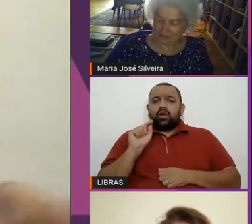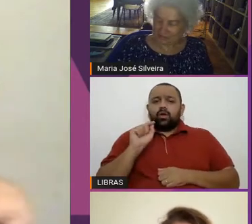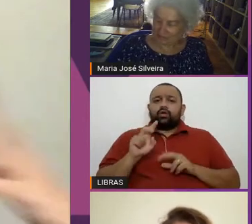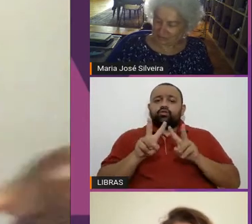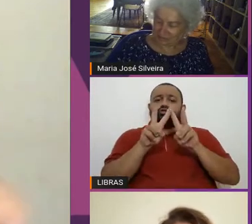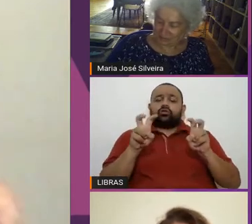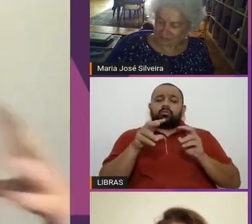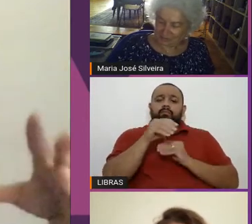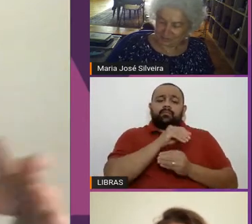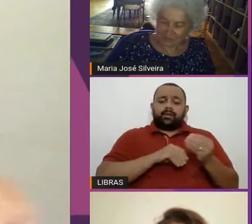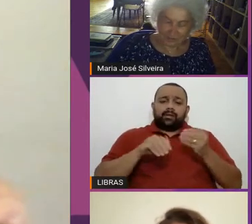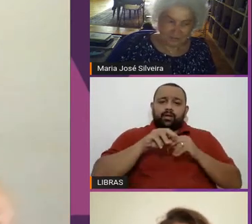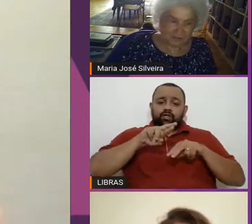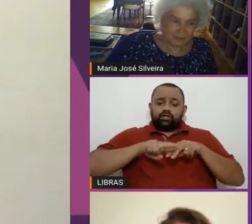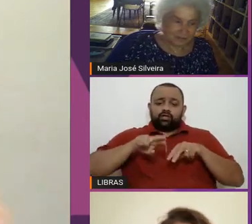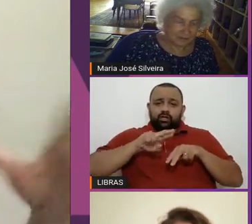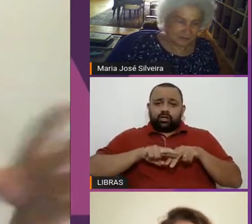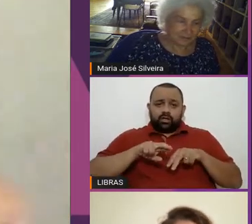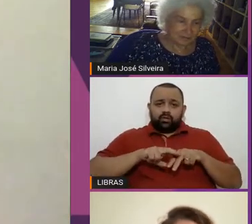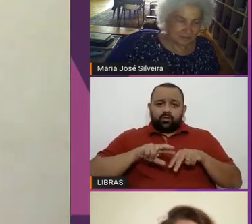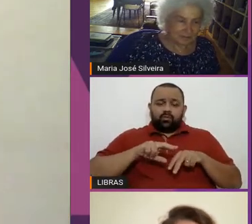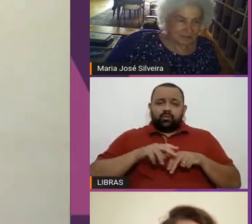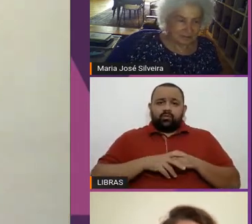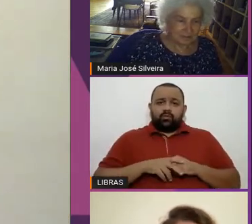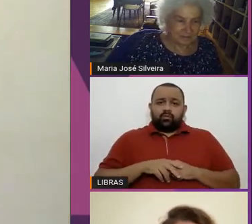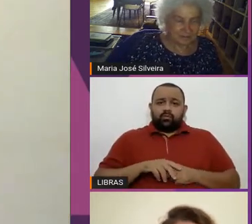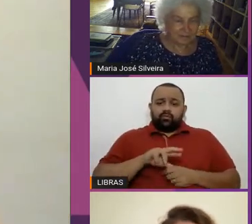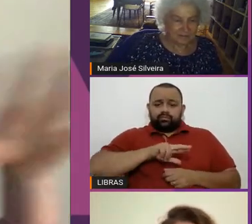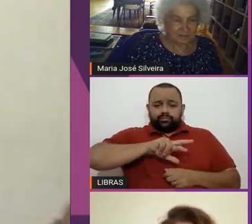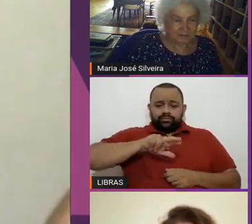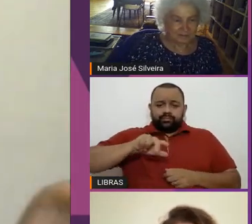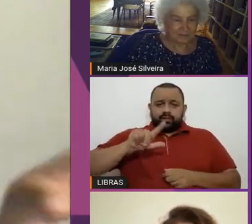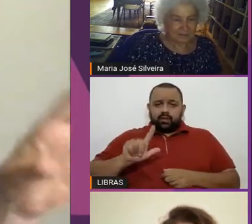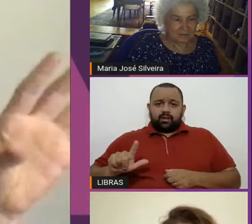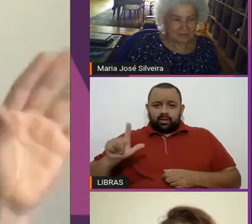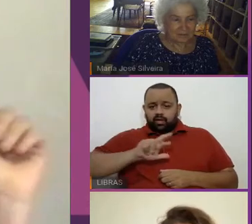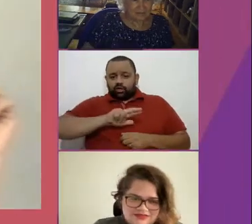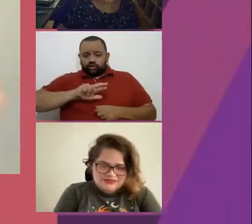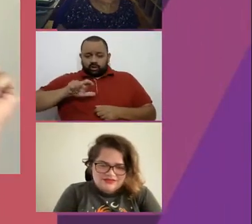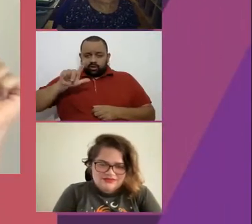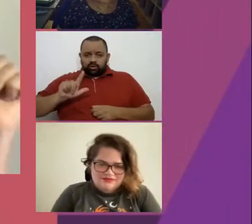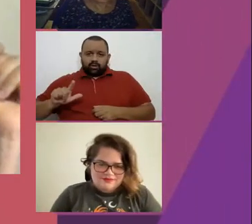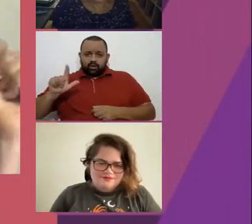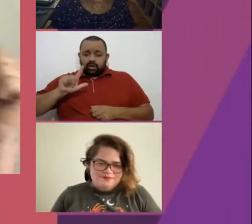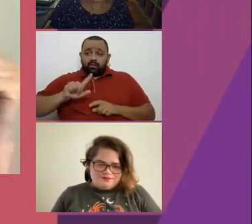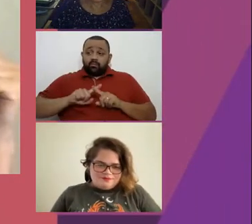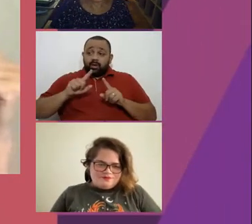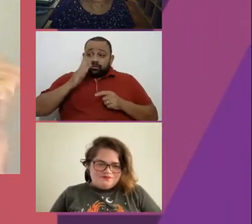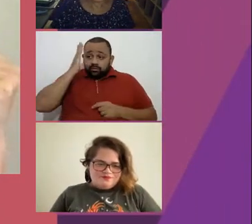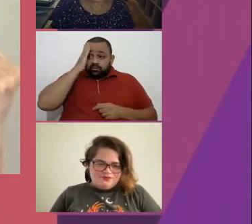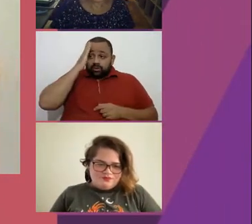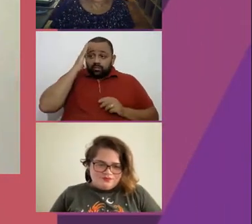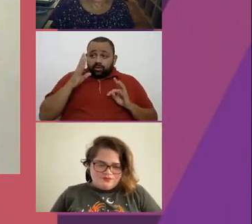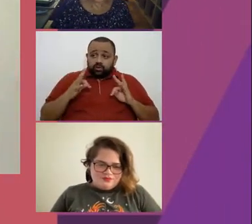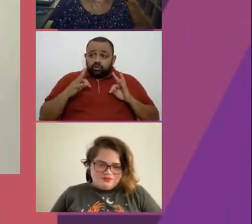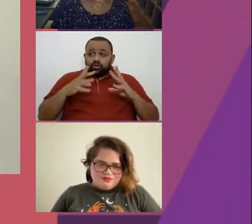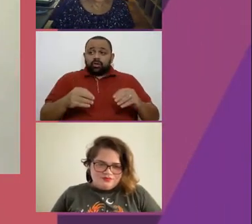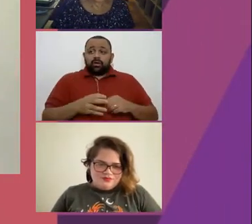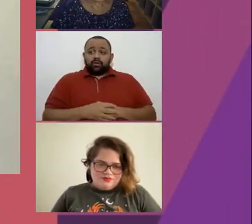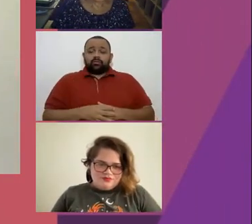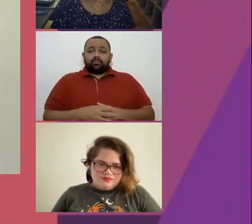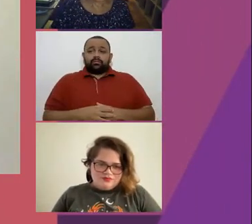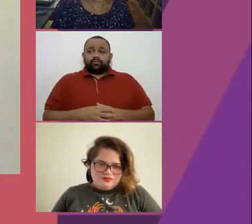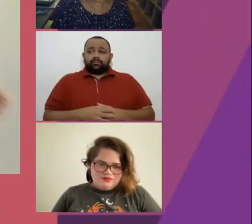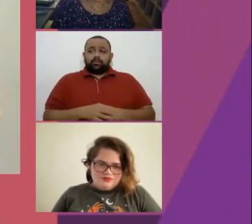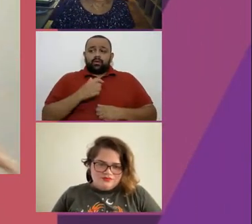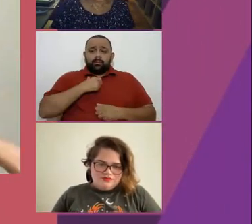não só dos géneros literários mas eu não mistura dos saberes de forma geral é tô